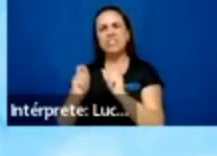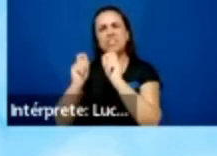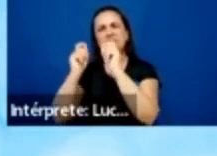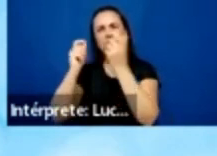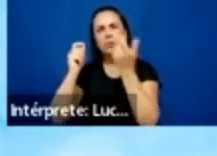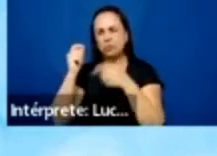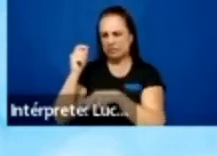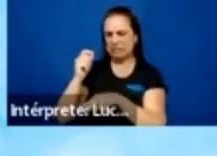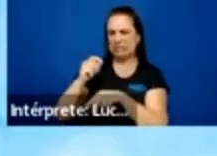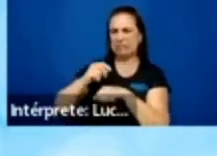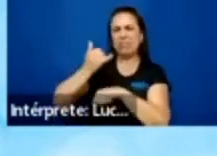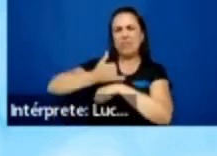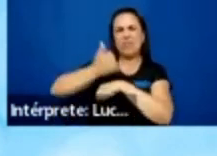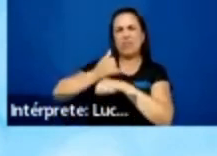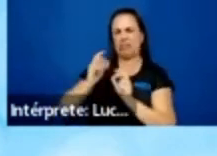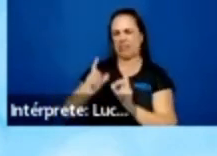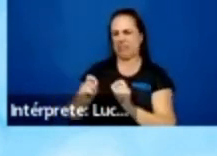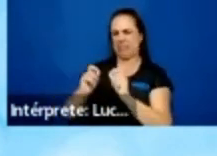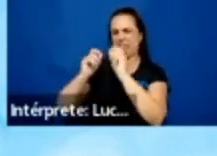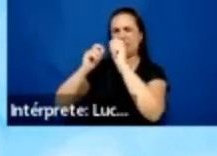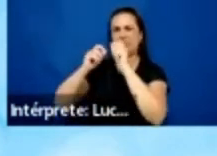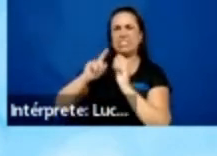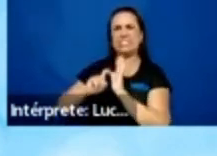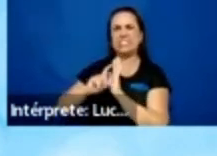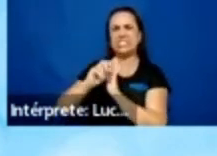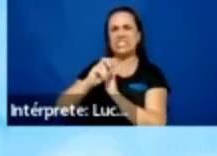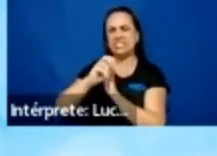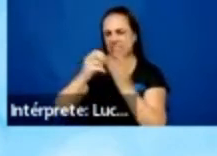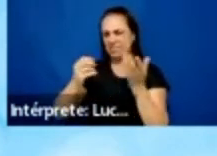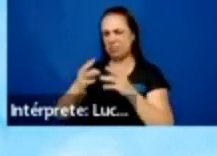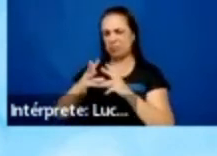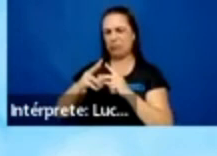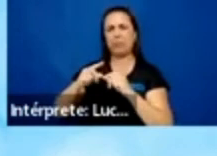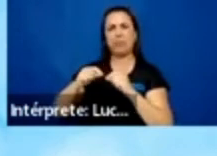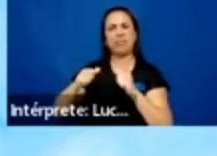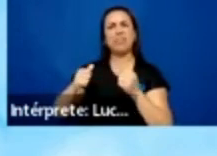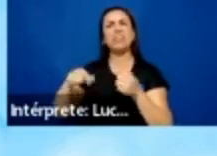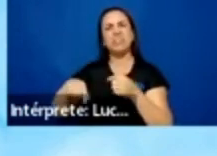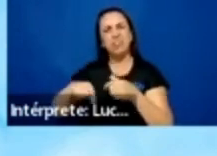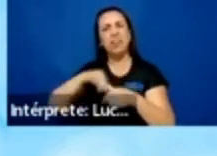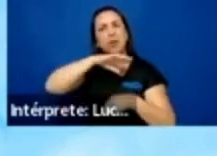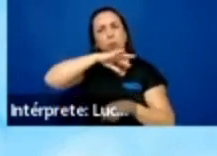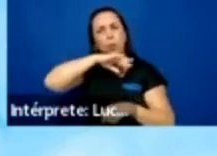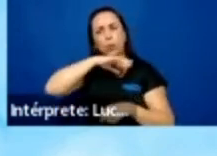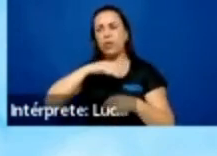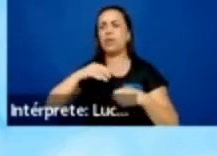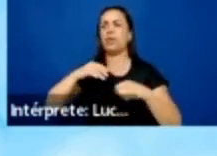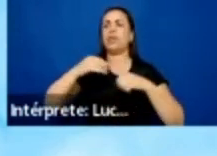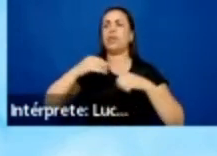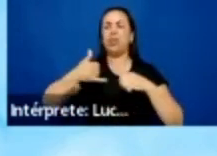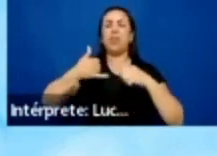um ferrugem. É esse oxidante. Agora imagina esse radical livre aqui, em